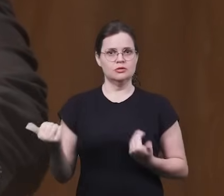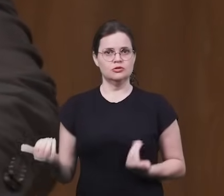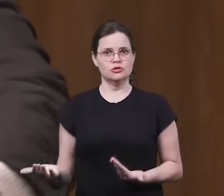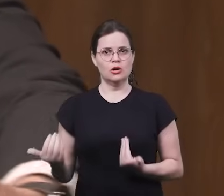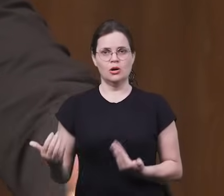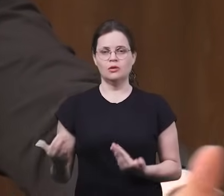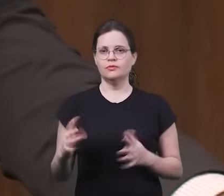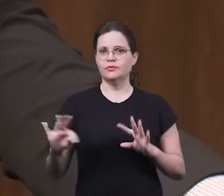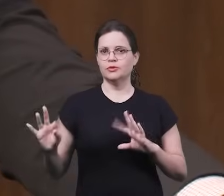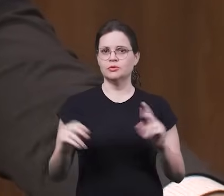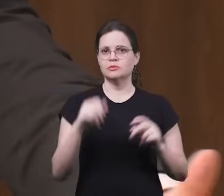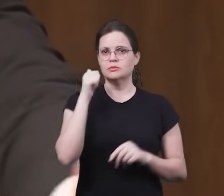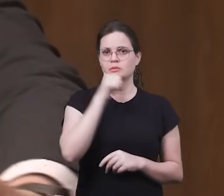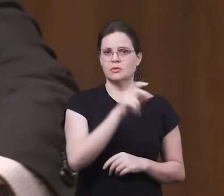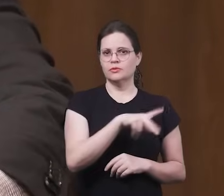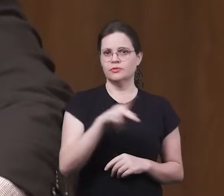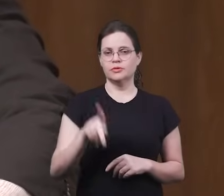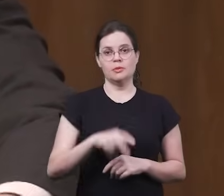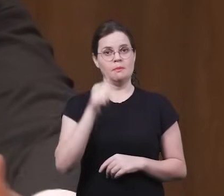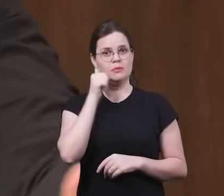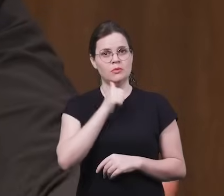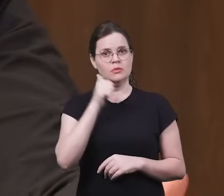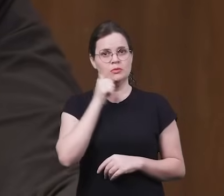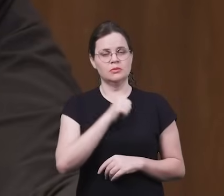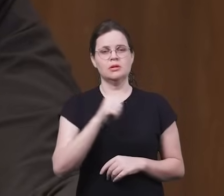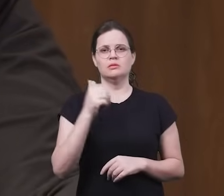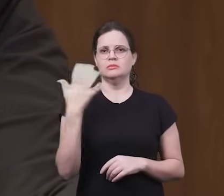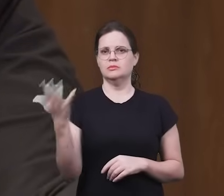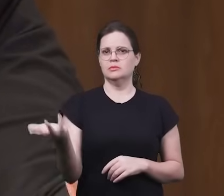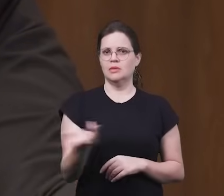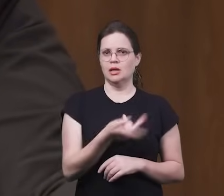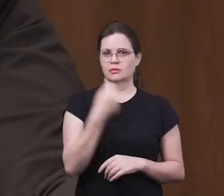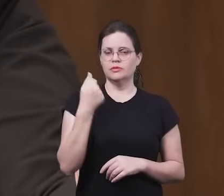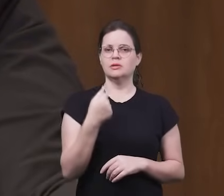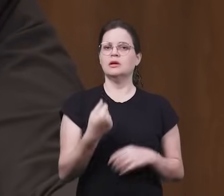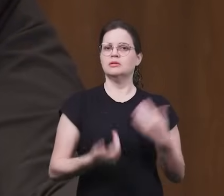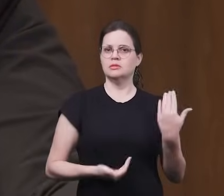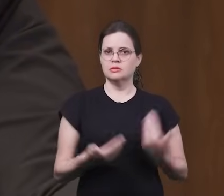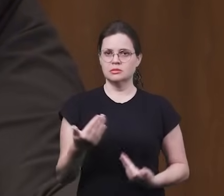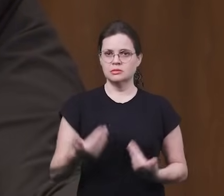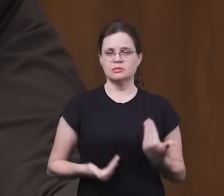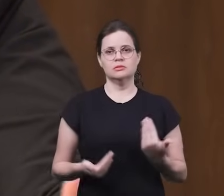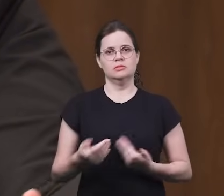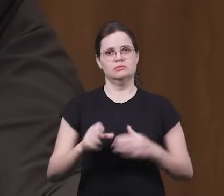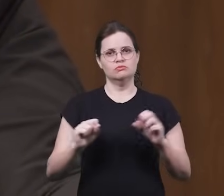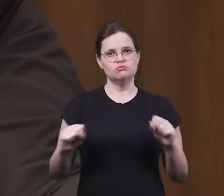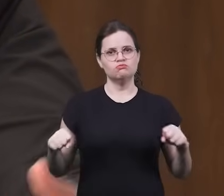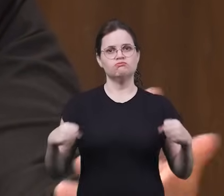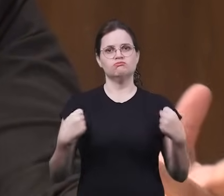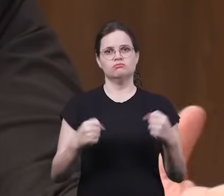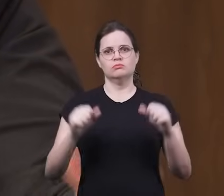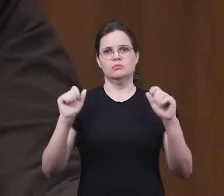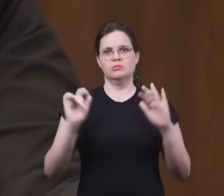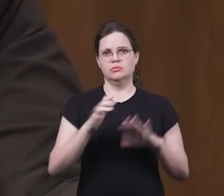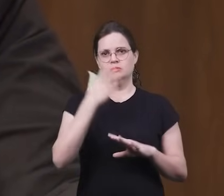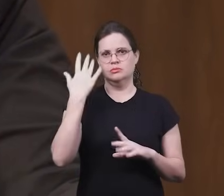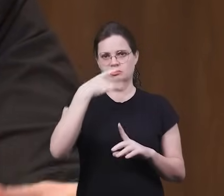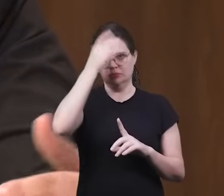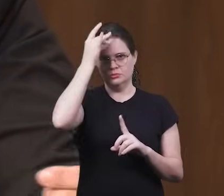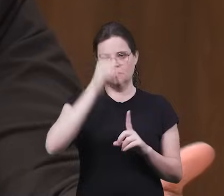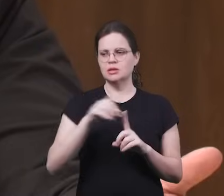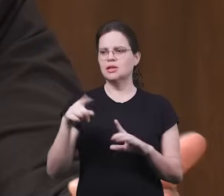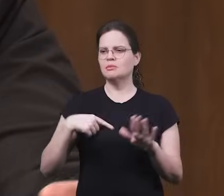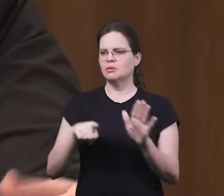o casamento, são professoras, são mulheres maravilhosas, servas cheias do Espírito Santo. O senhor perguntou